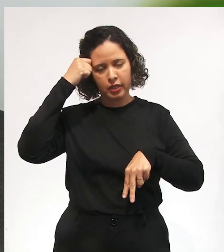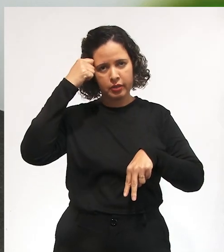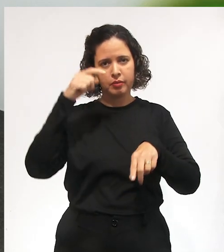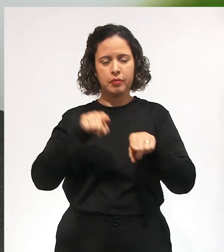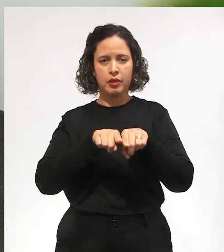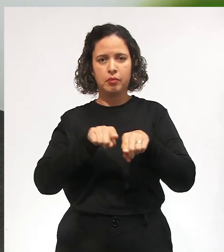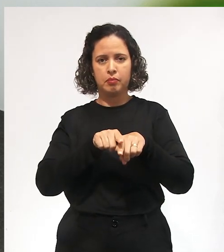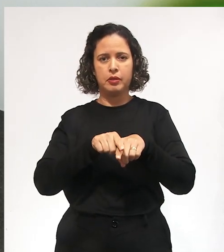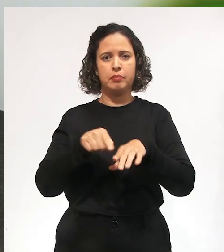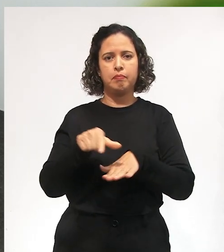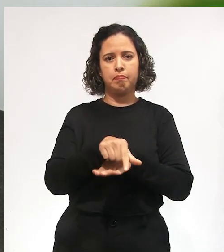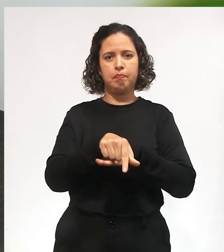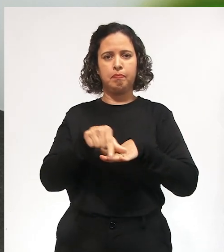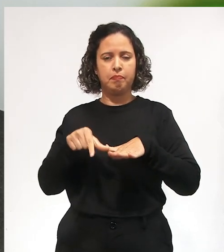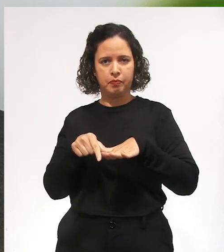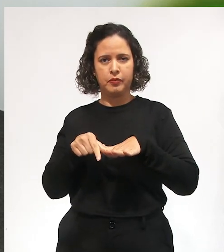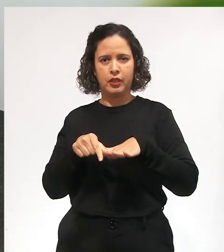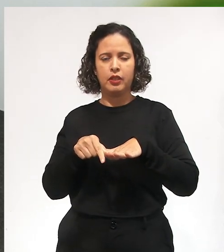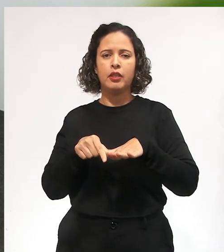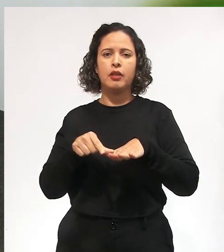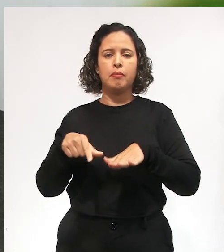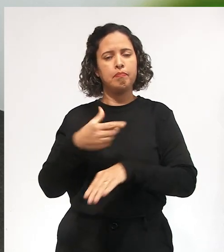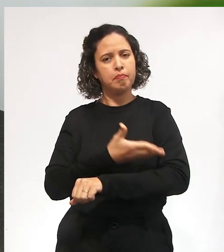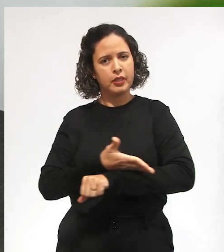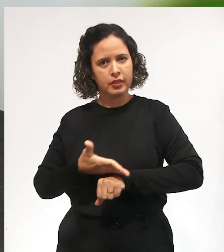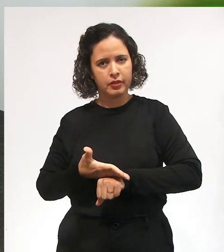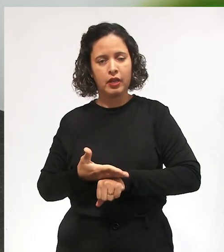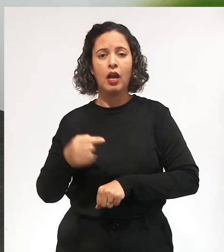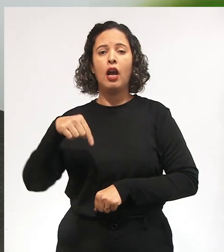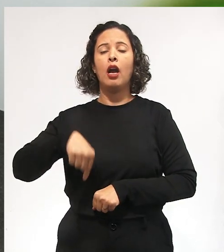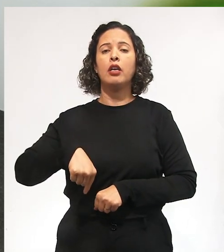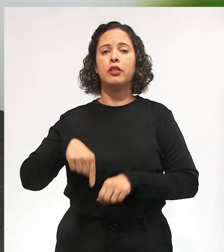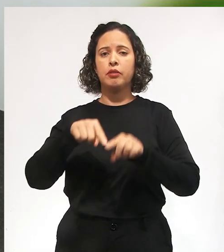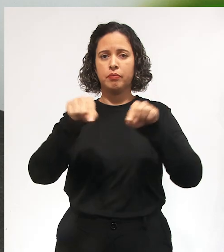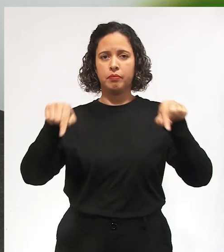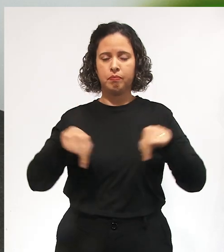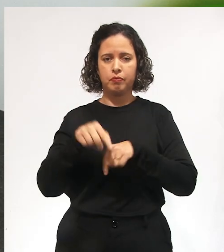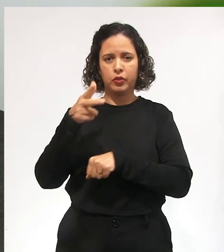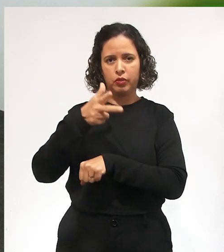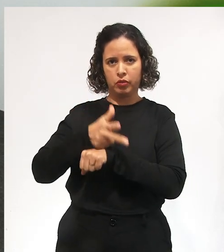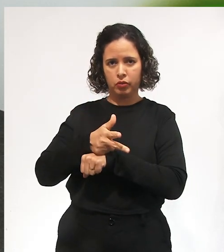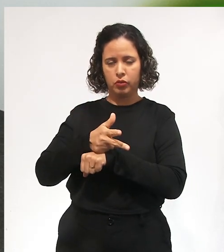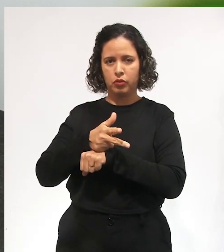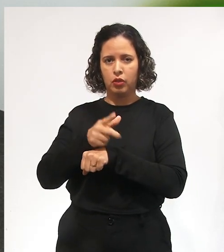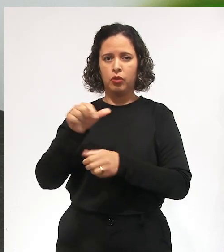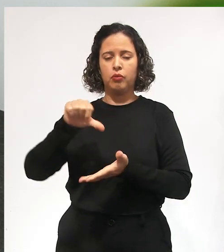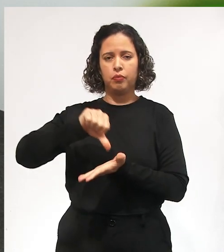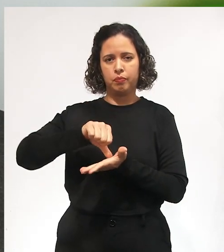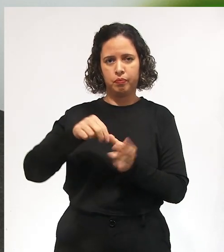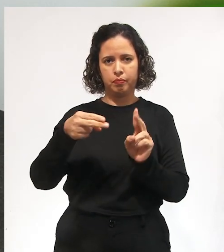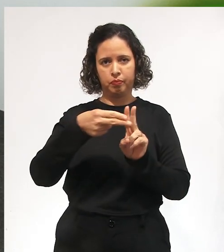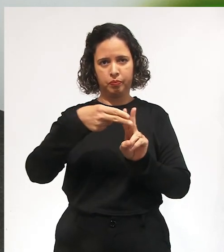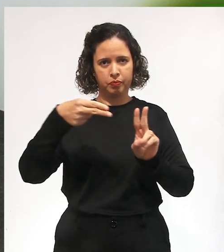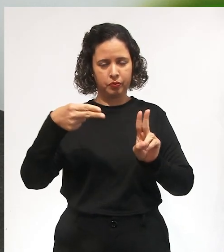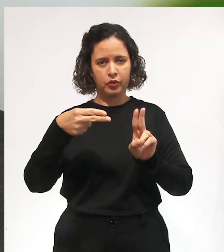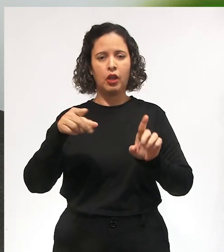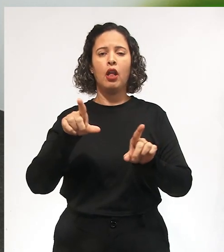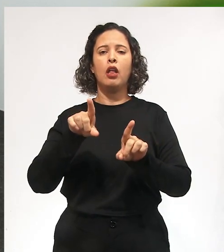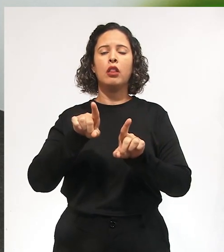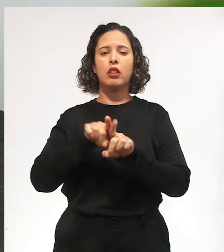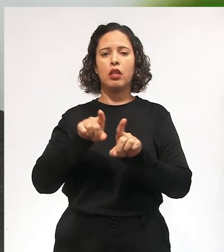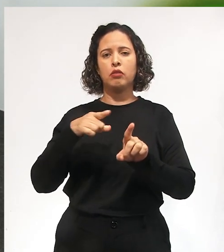uma sandália clara. Aqui estou diretamente dos estúdios do campus Porto Velho, Zona Norte. E aqui do meu